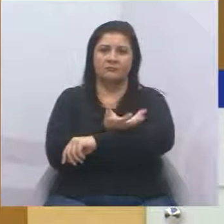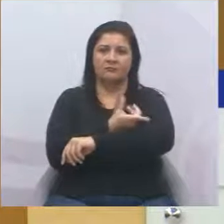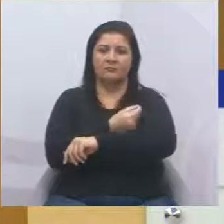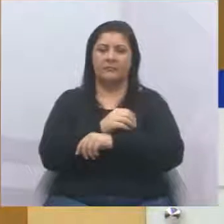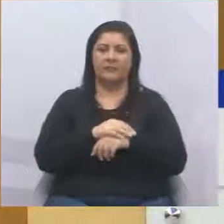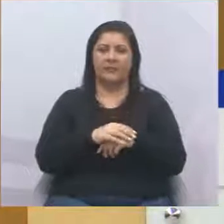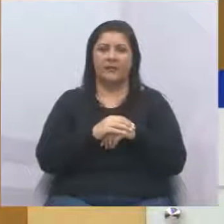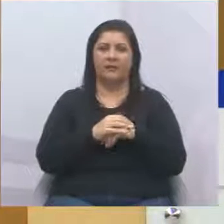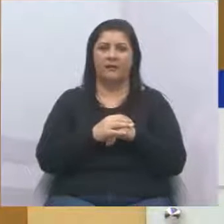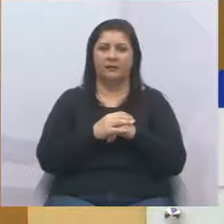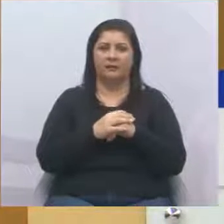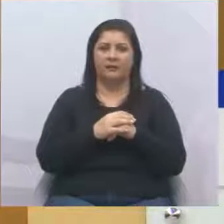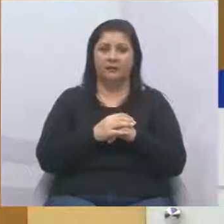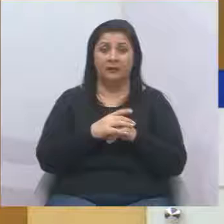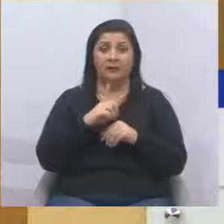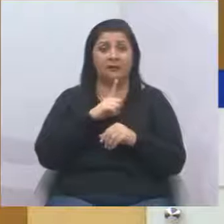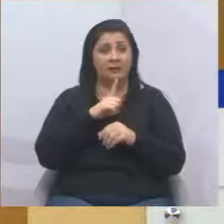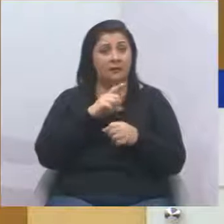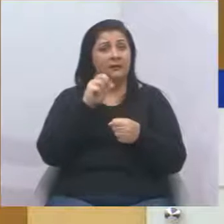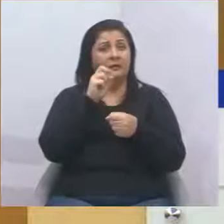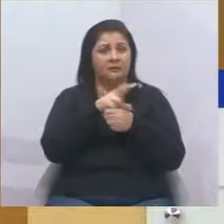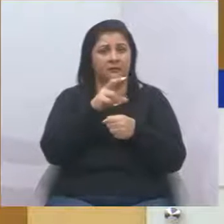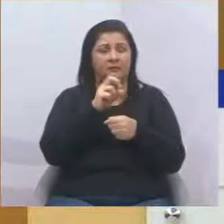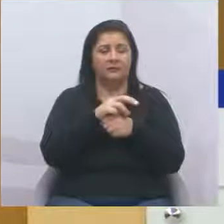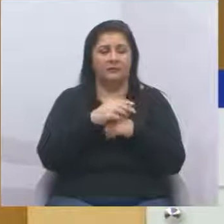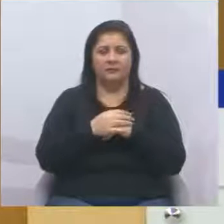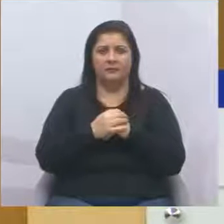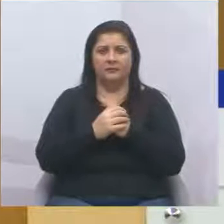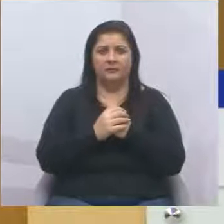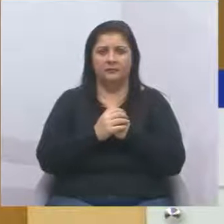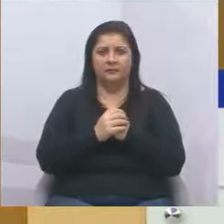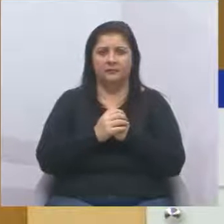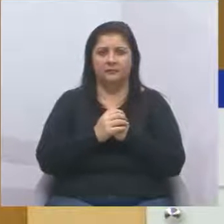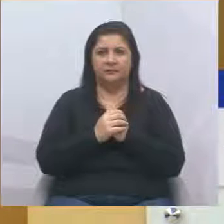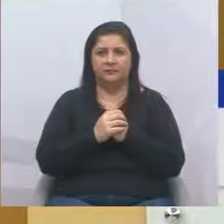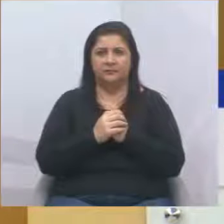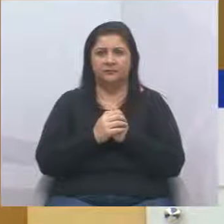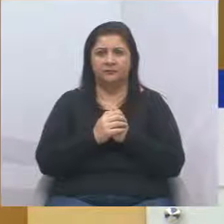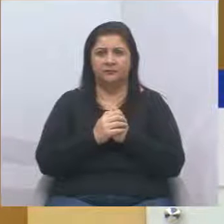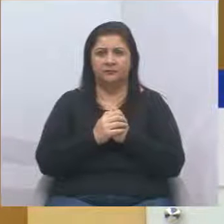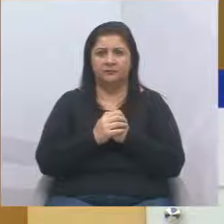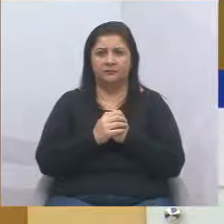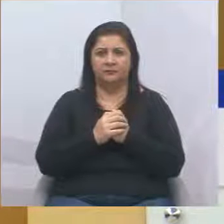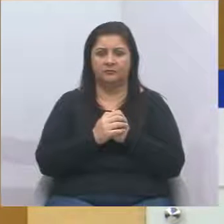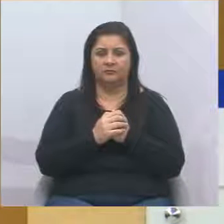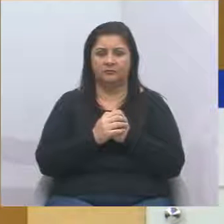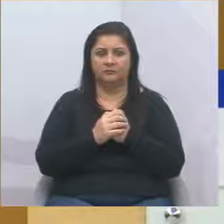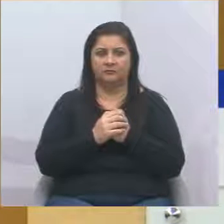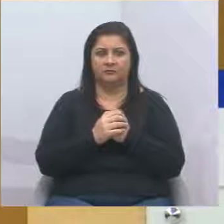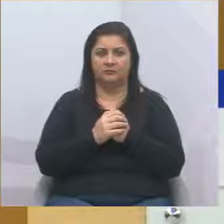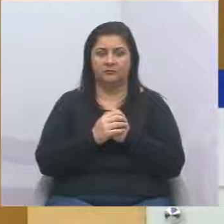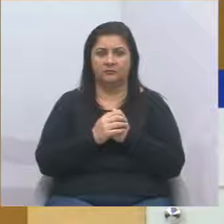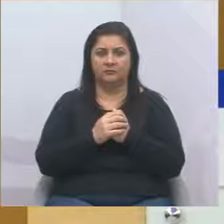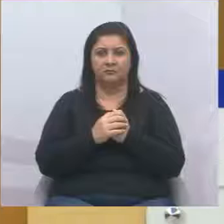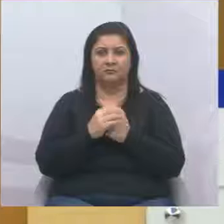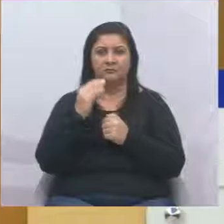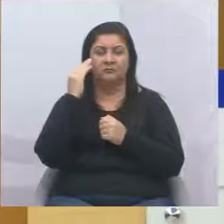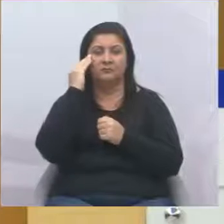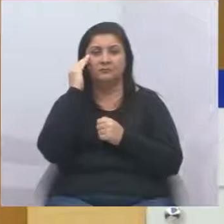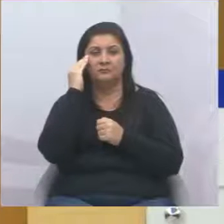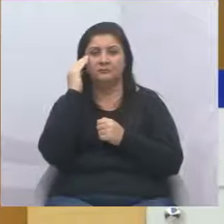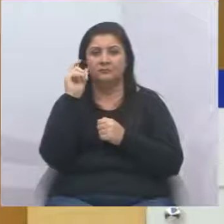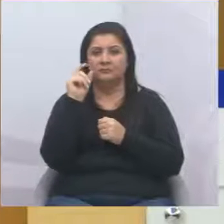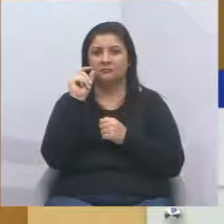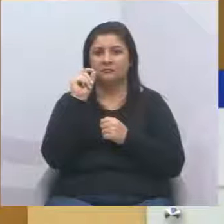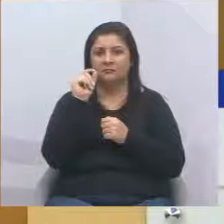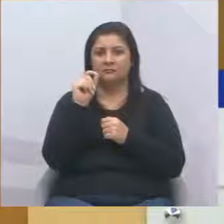alcaloides de caráter tóxico. Entende-se que, por plantas tóxicas, todas aquelas que, de